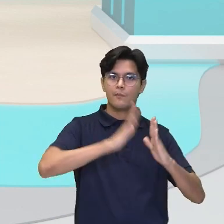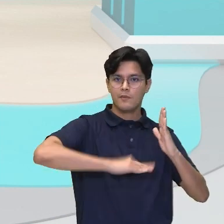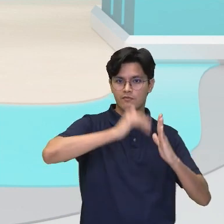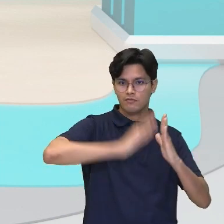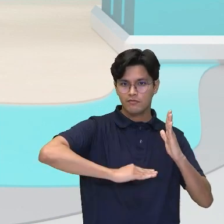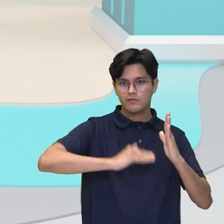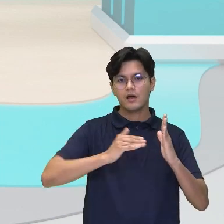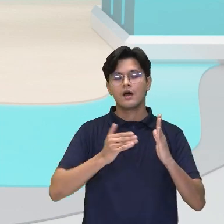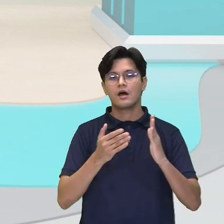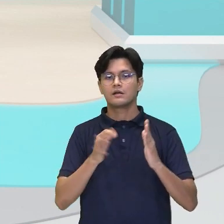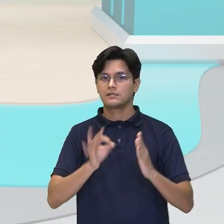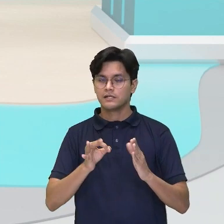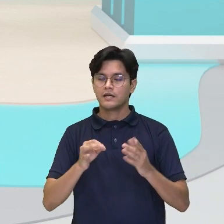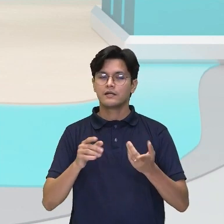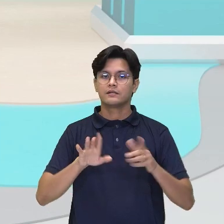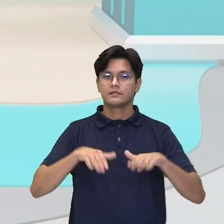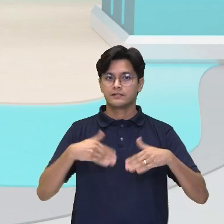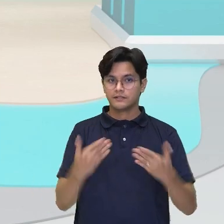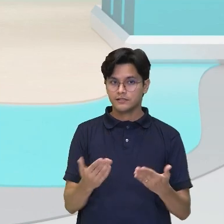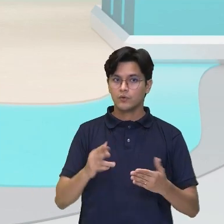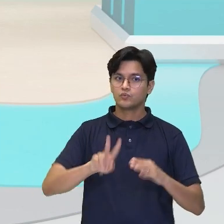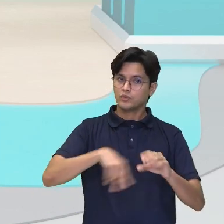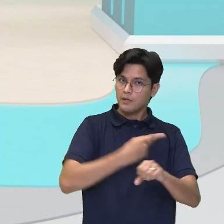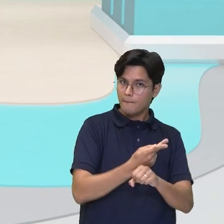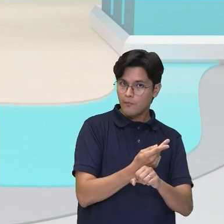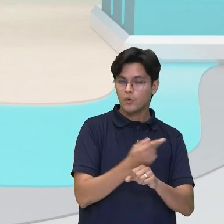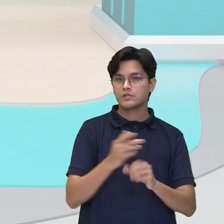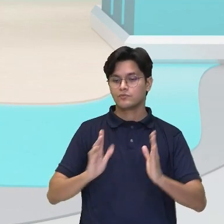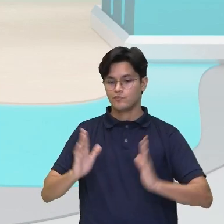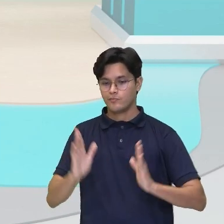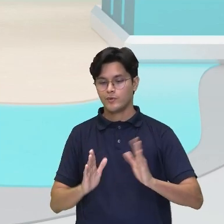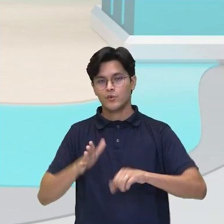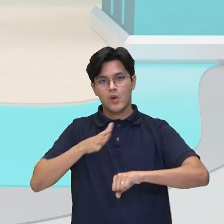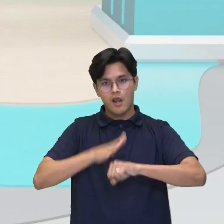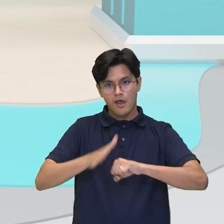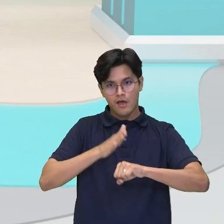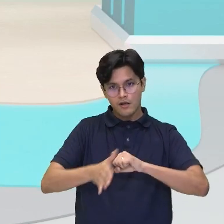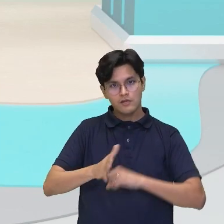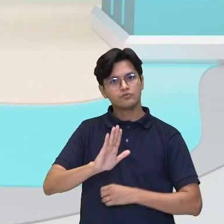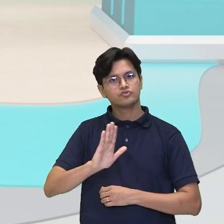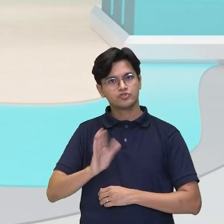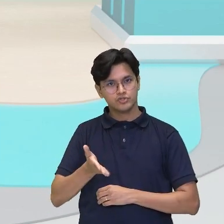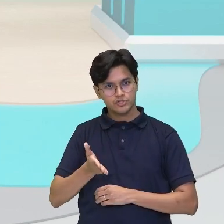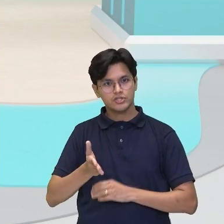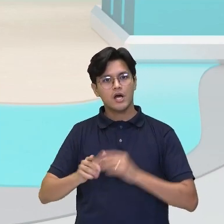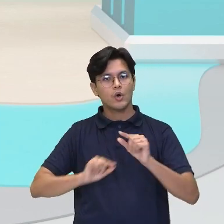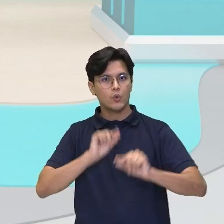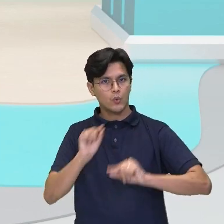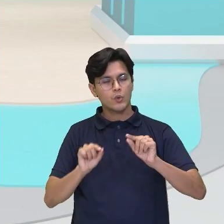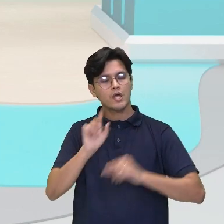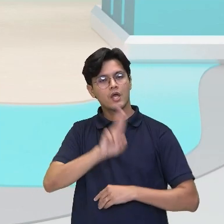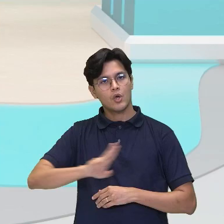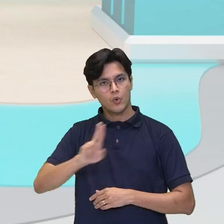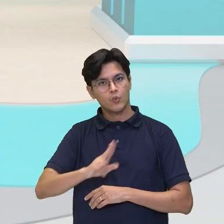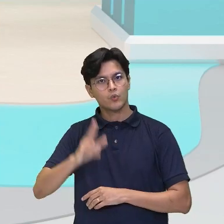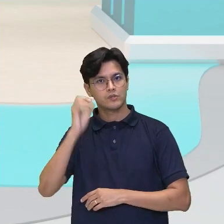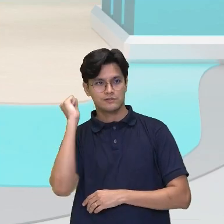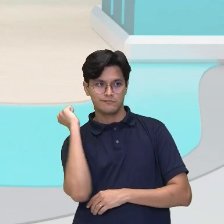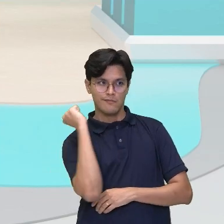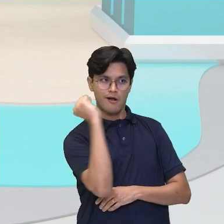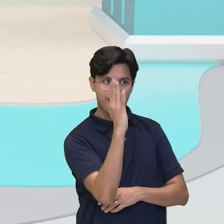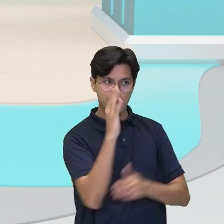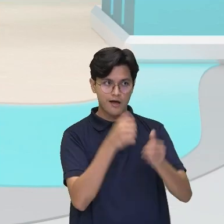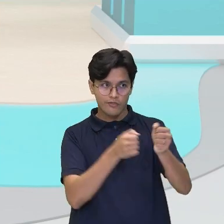porque ele já está domesticando os animais, ele já utiliza a caça e a própria